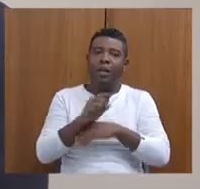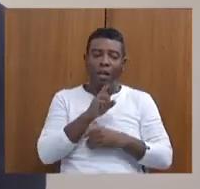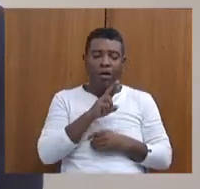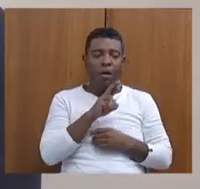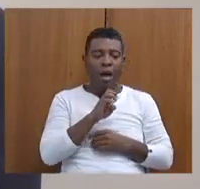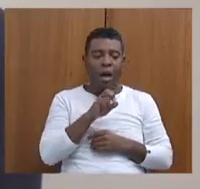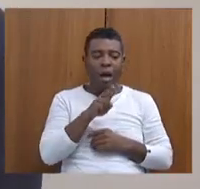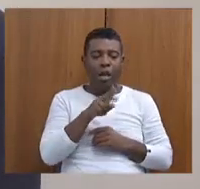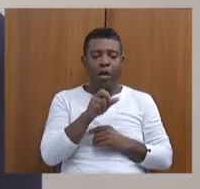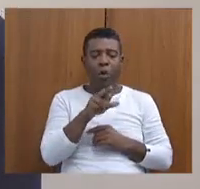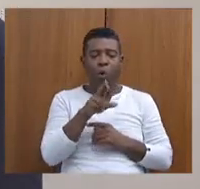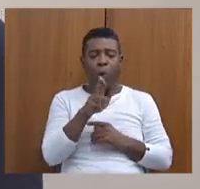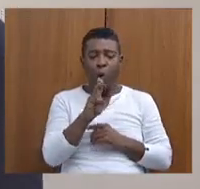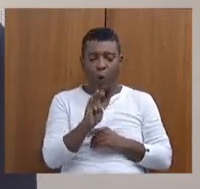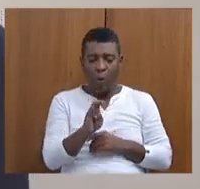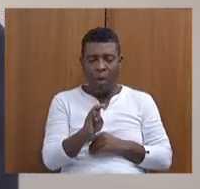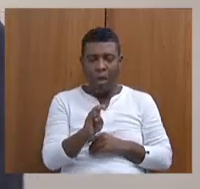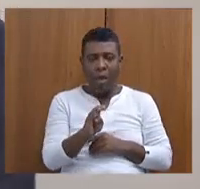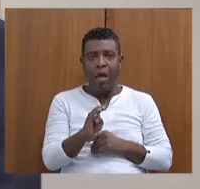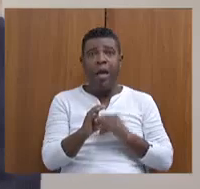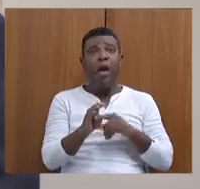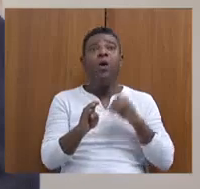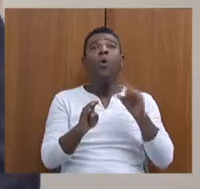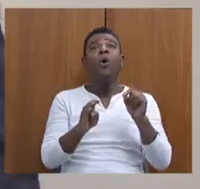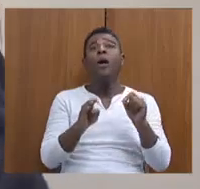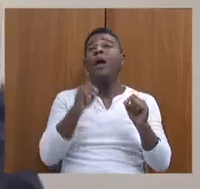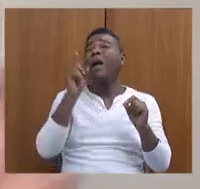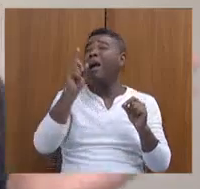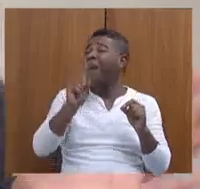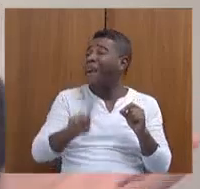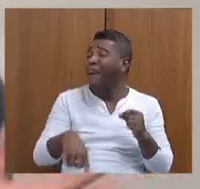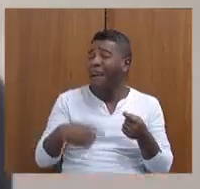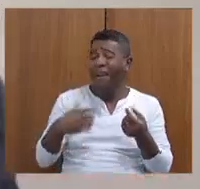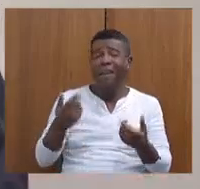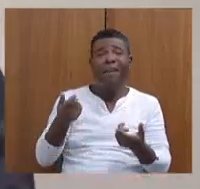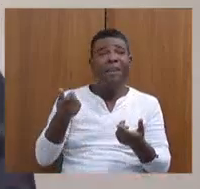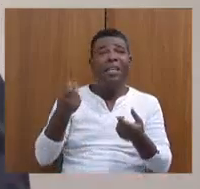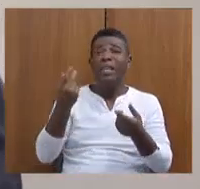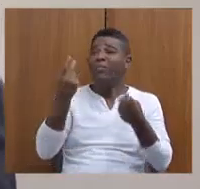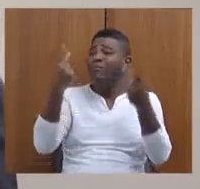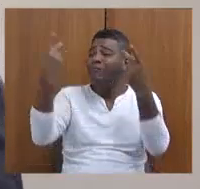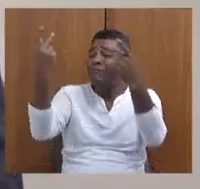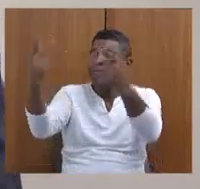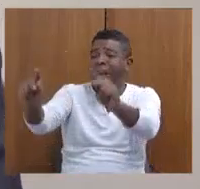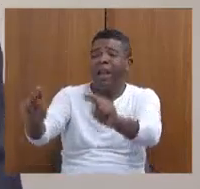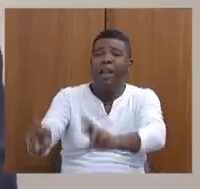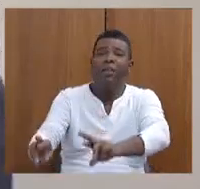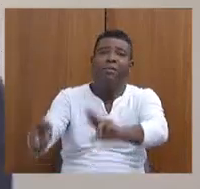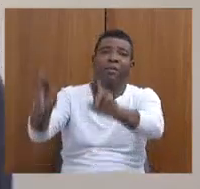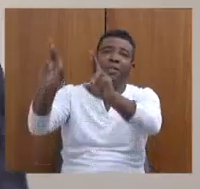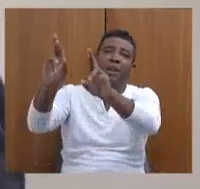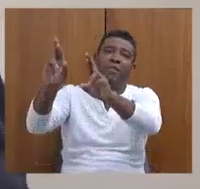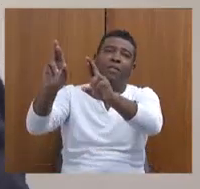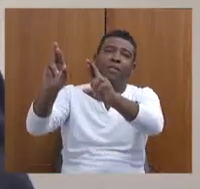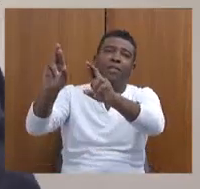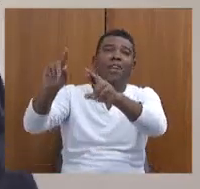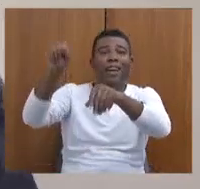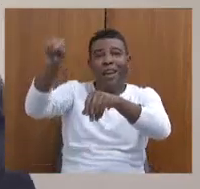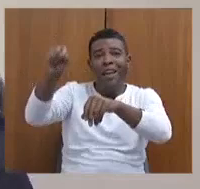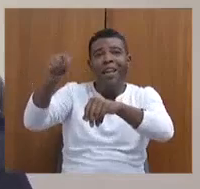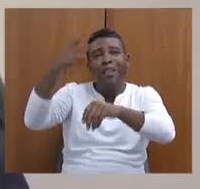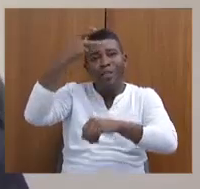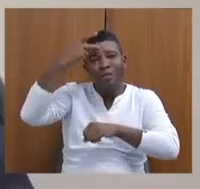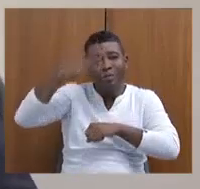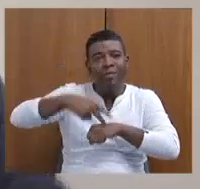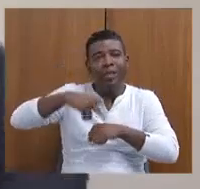eu faço a pela Aproveite esse espaço a oportunidade que o presidente me deu também porque eu sei que o senhor defende muita